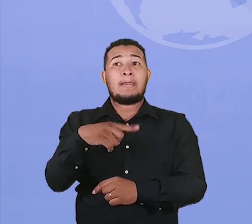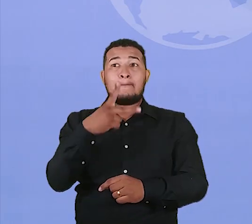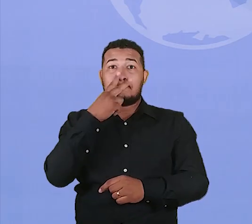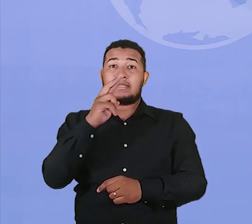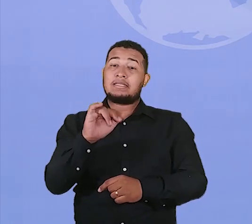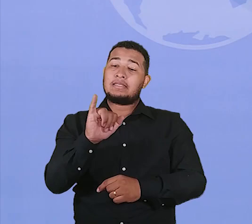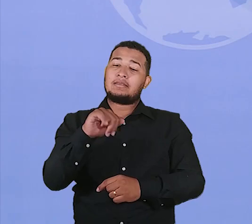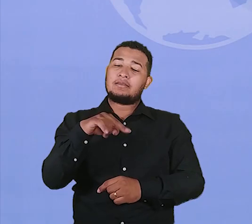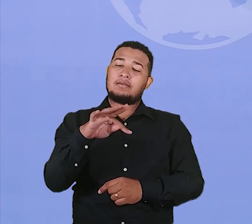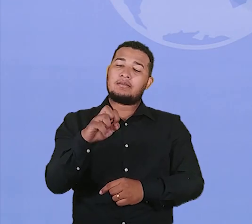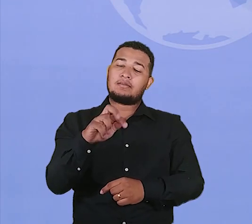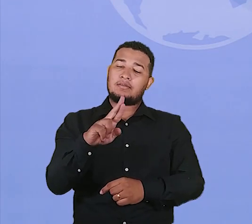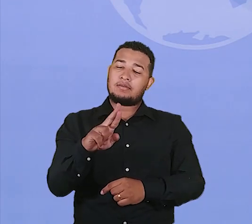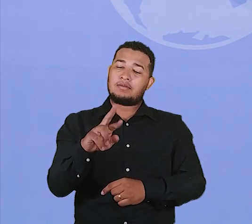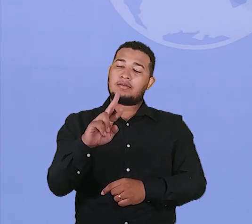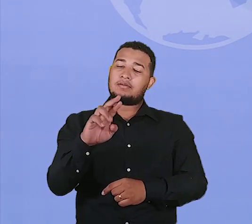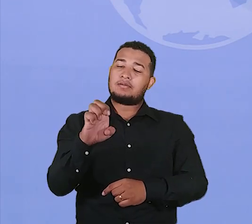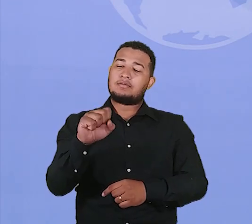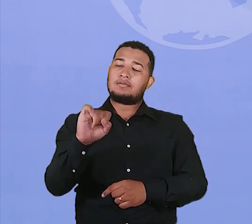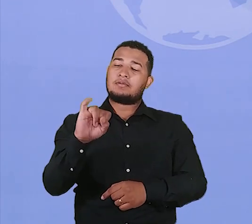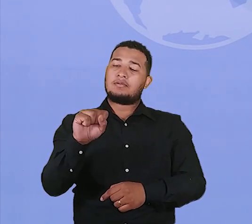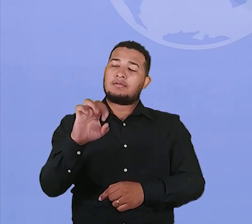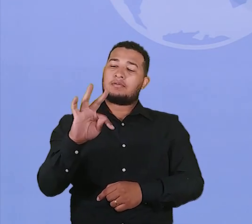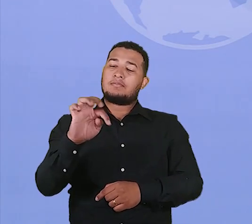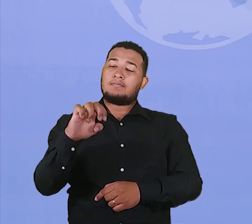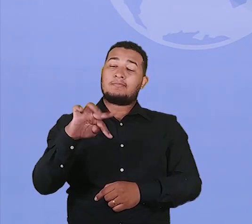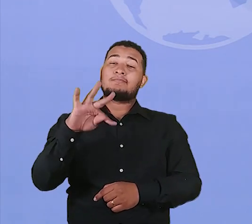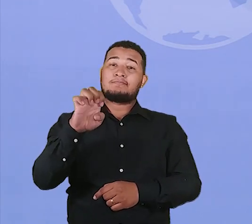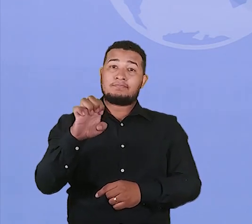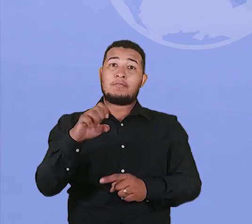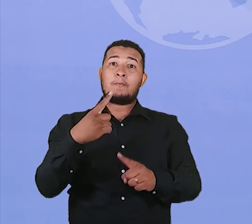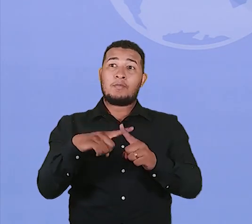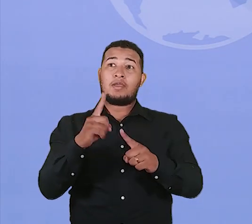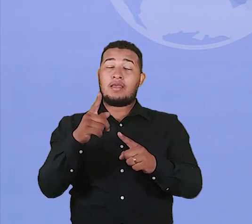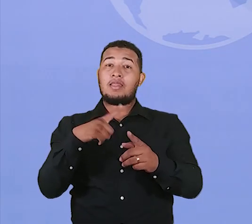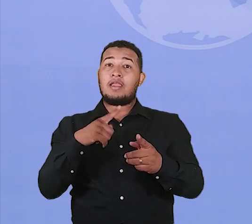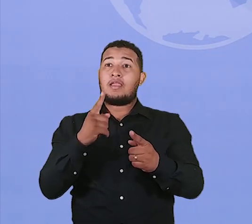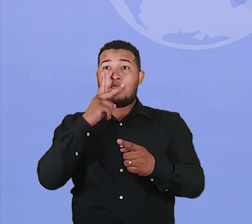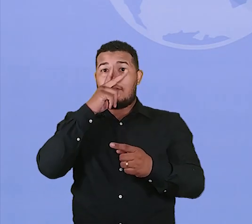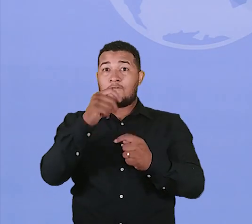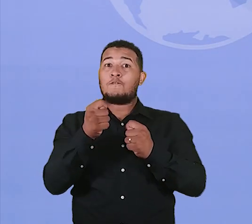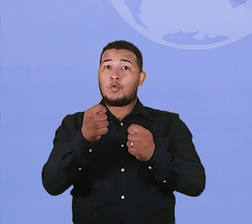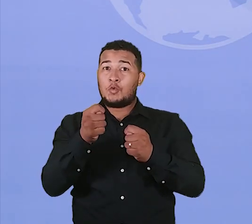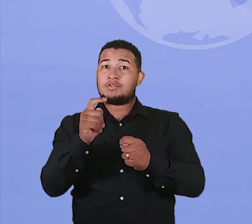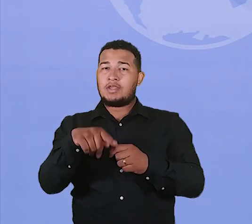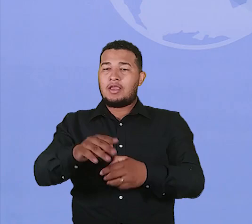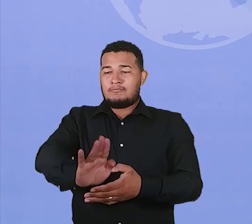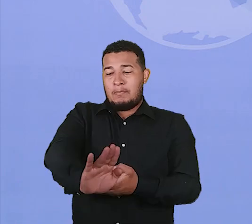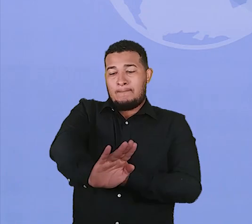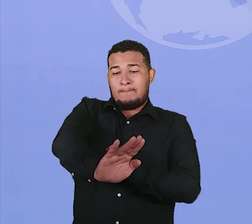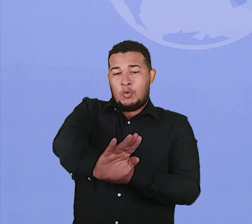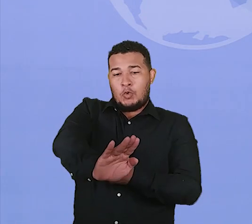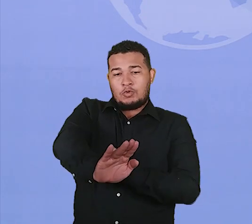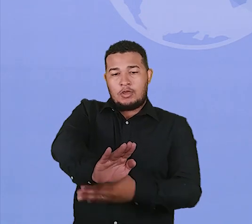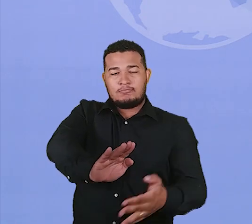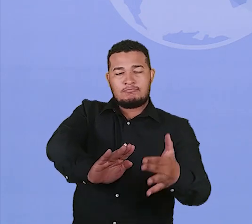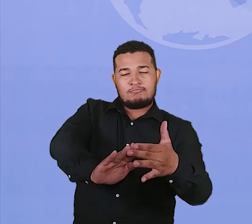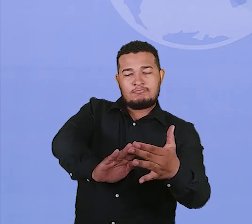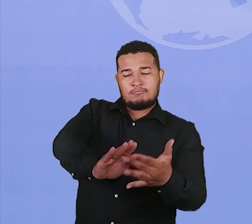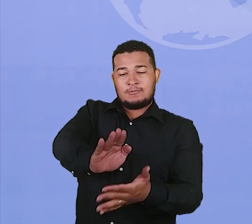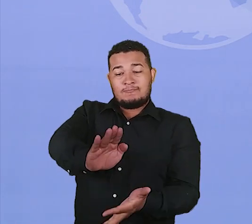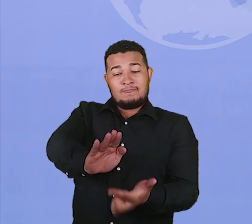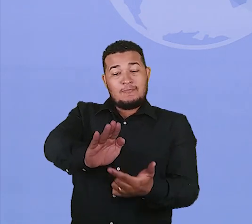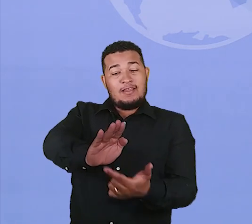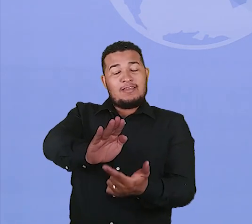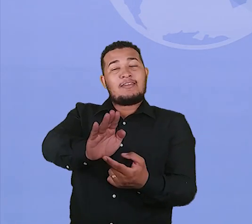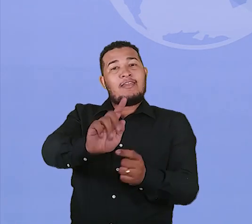alavanca inter resistente tá porque a resistência está no meio da força que é panturrilha e do ponto